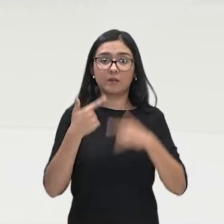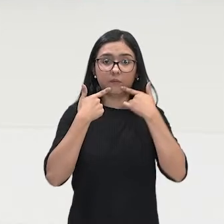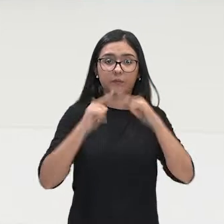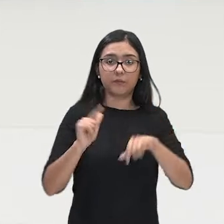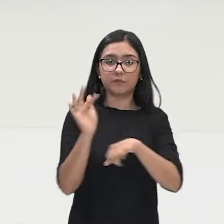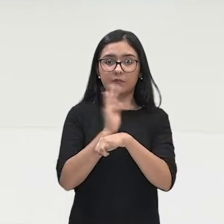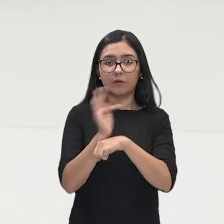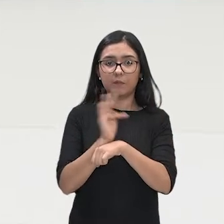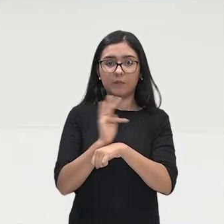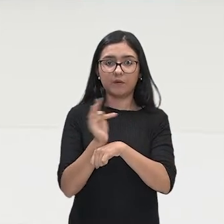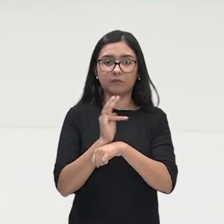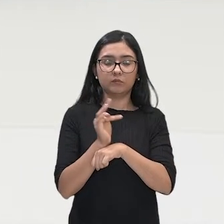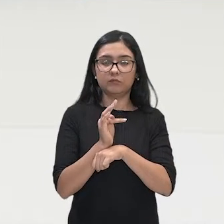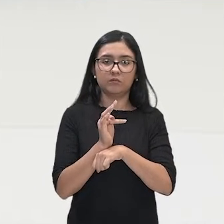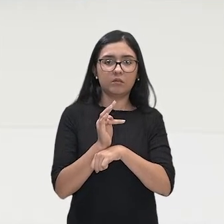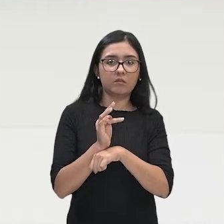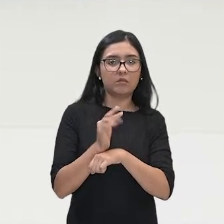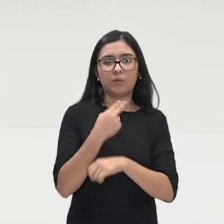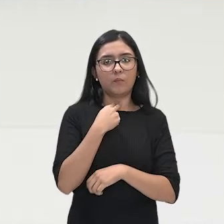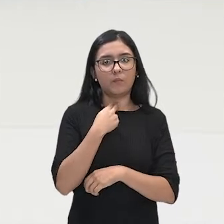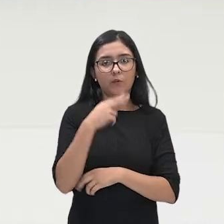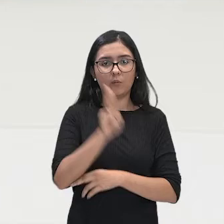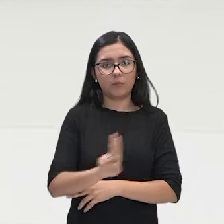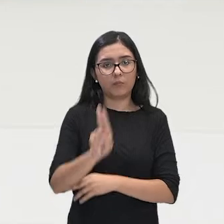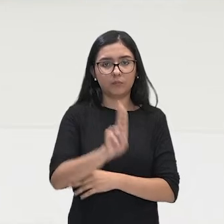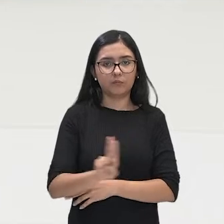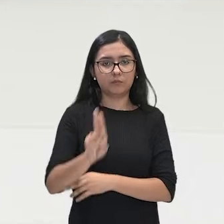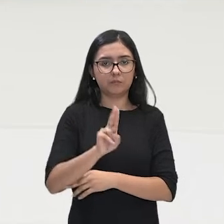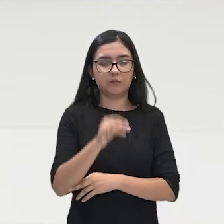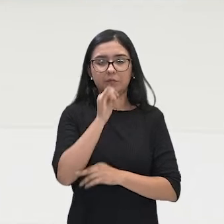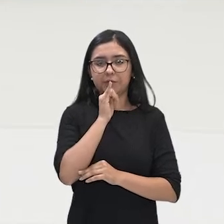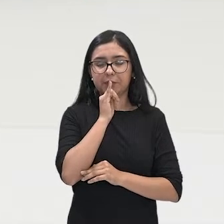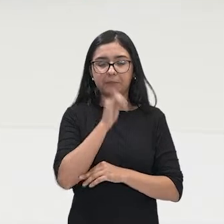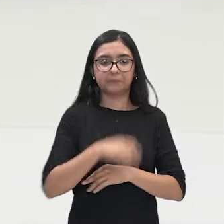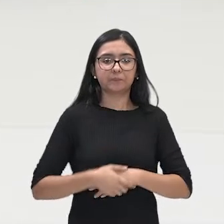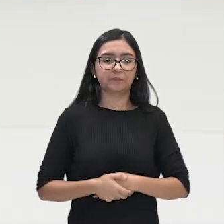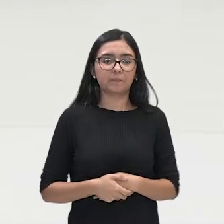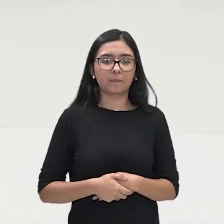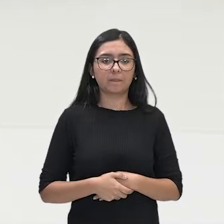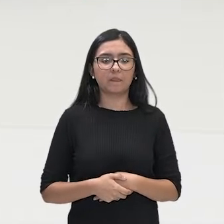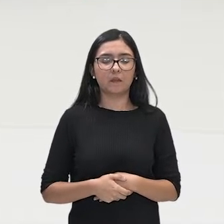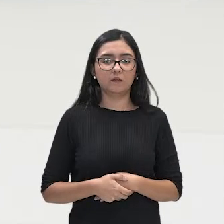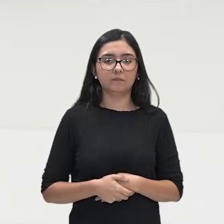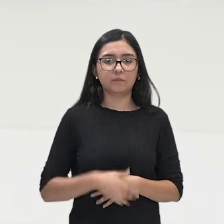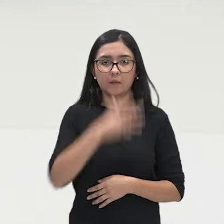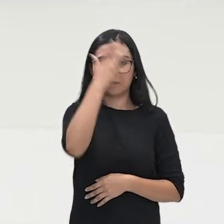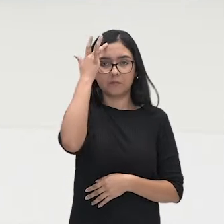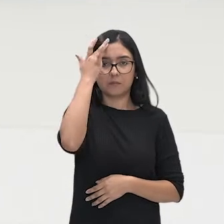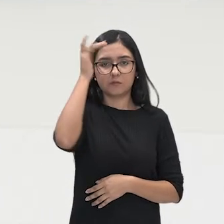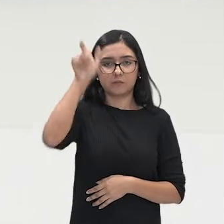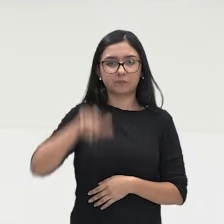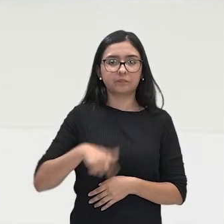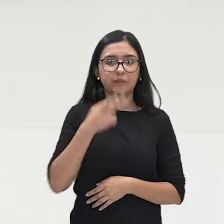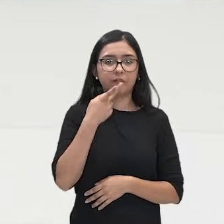formal, né, não aceita. Por exemplo, quando alguém fala,